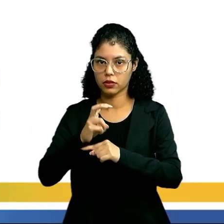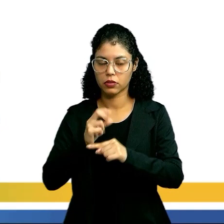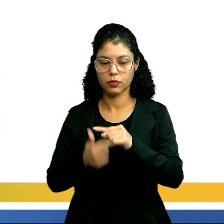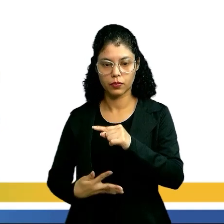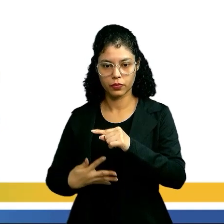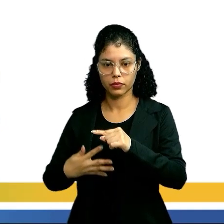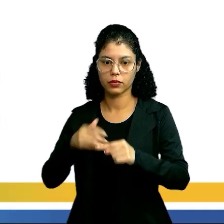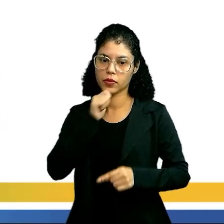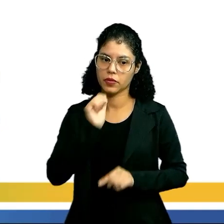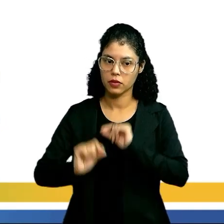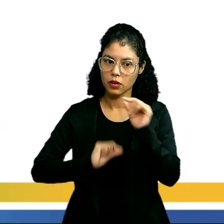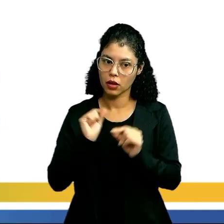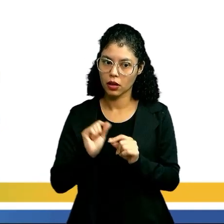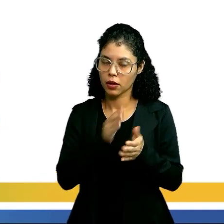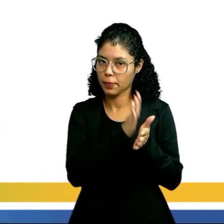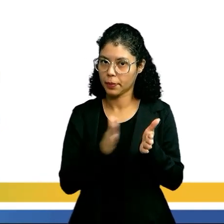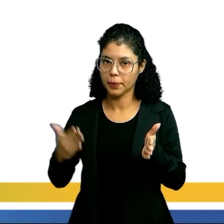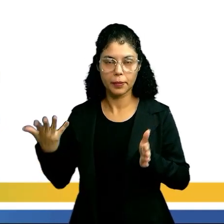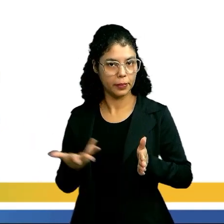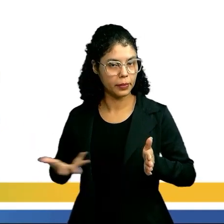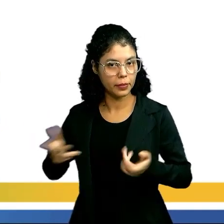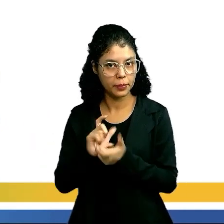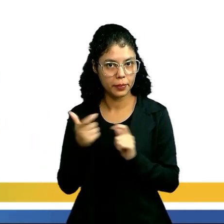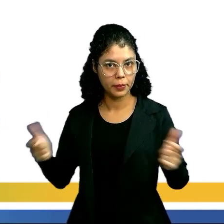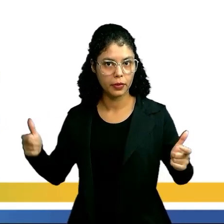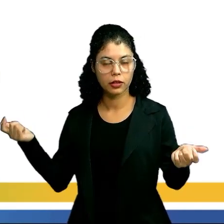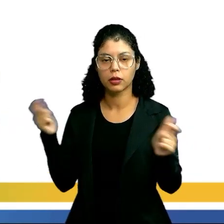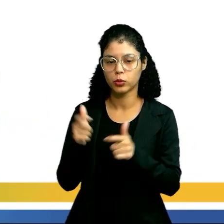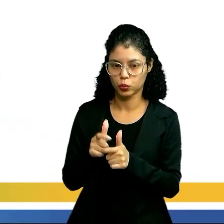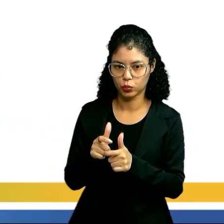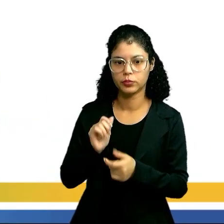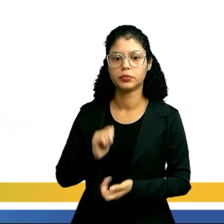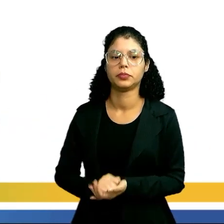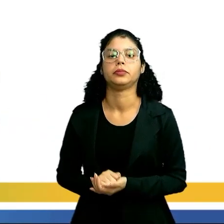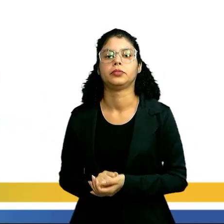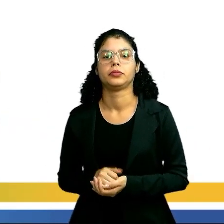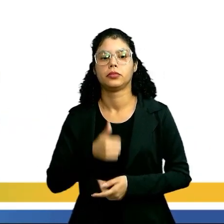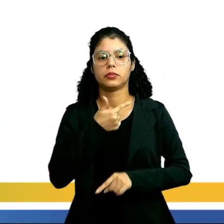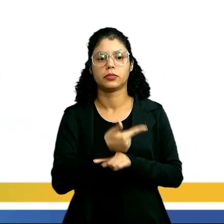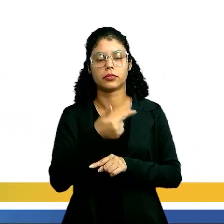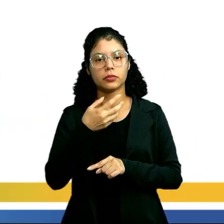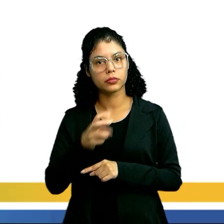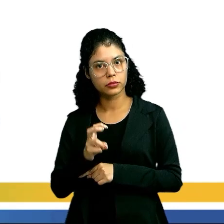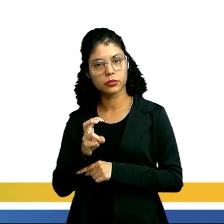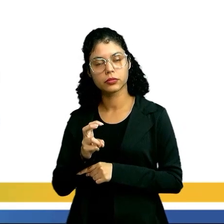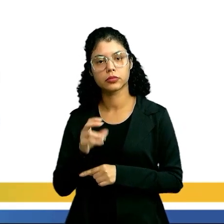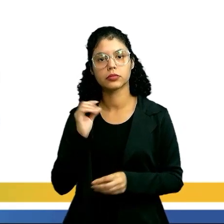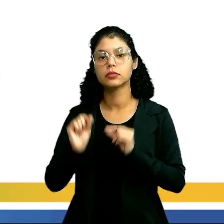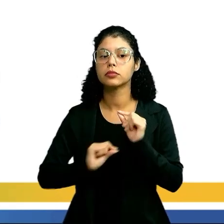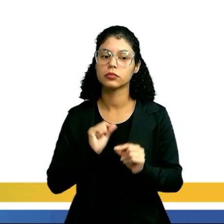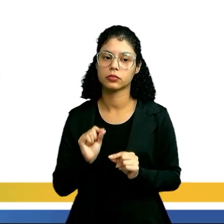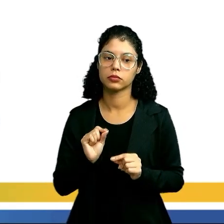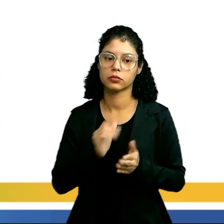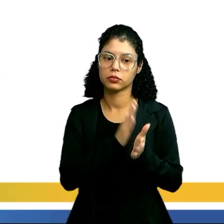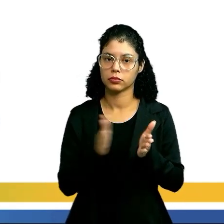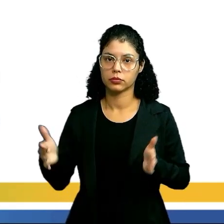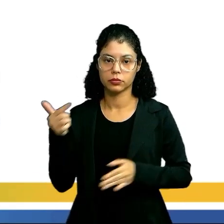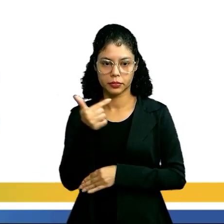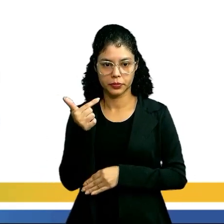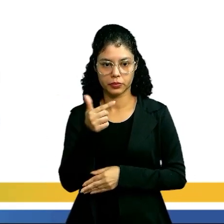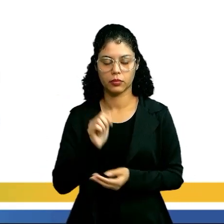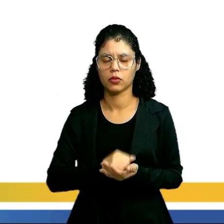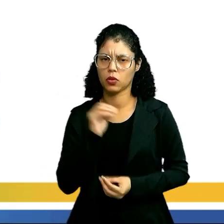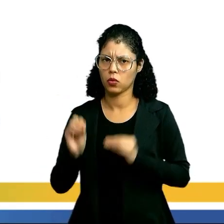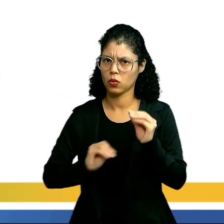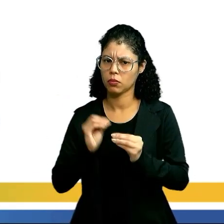quartos. Sempre eu vou fatorar a base maior em função da menor. Então, 25 quartos eu vou fatorar em base 2.